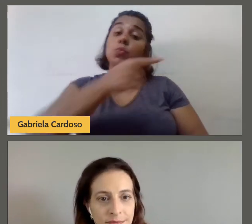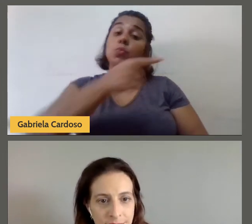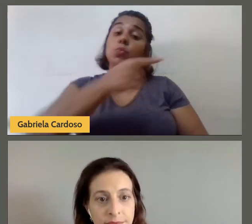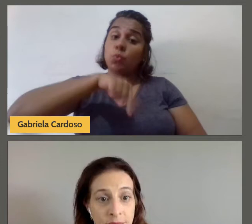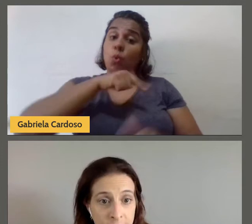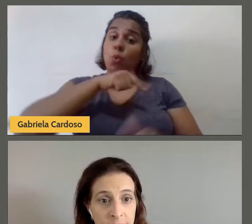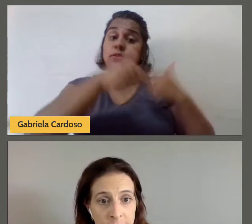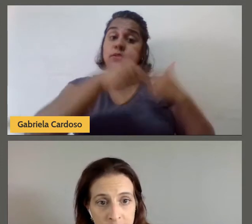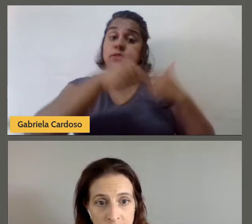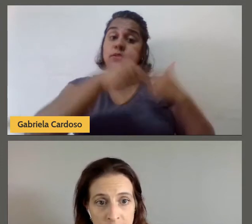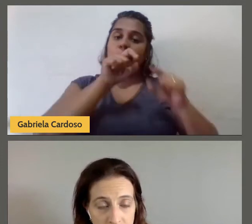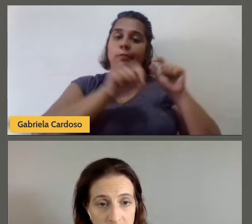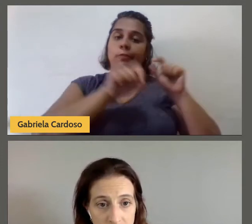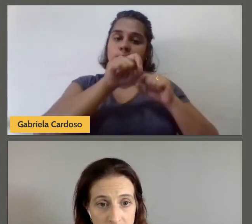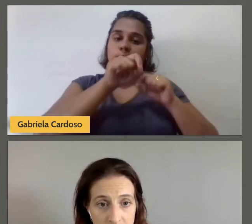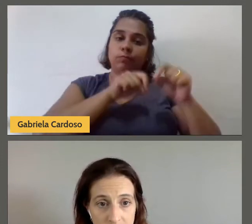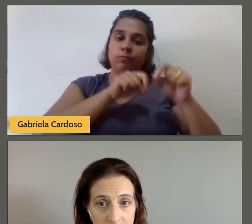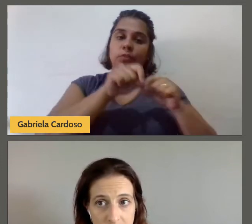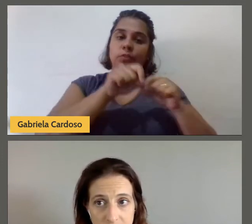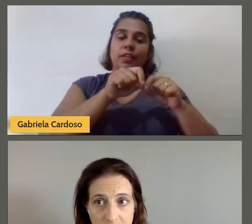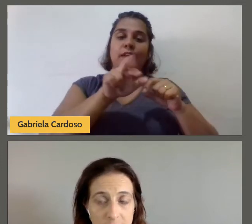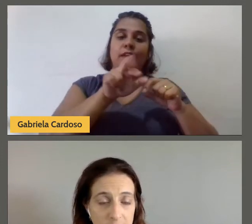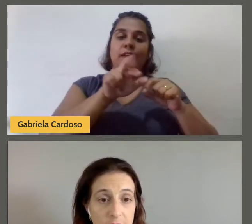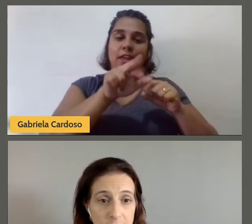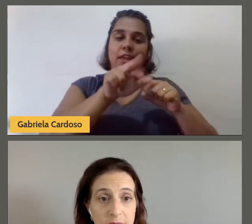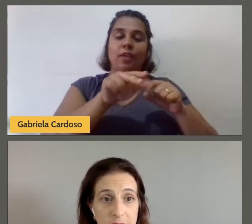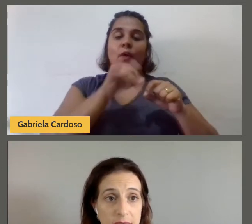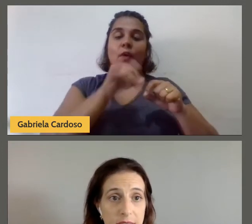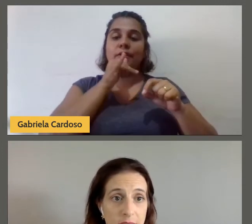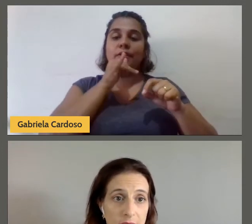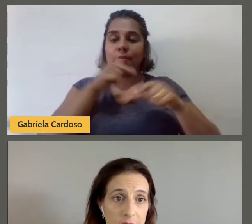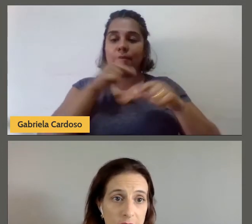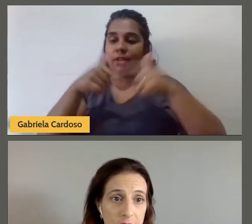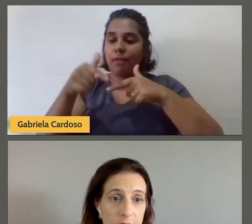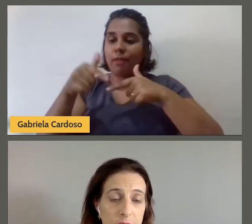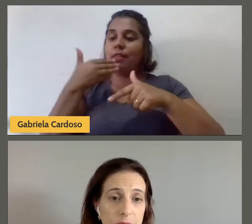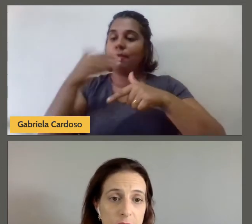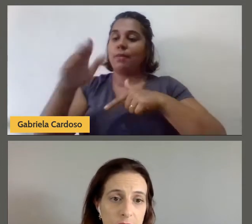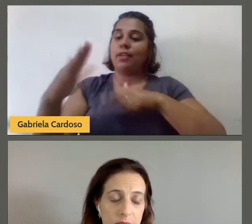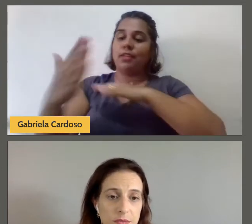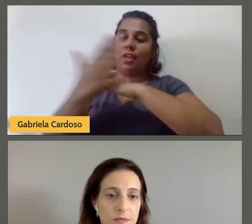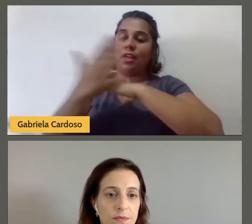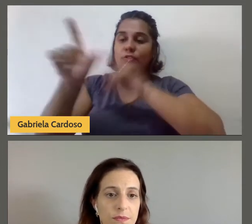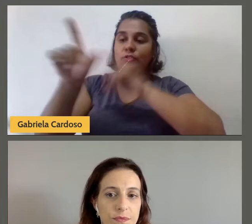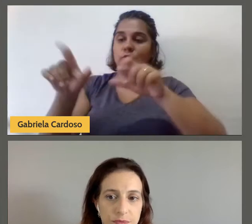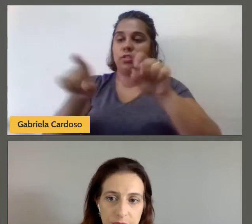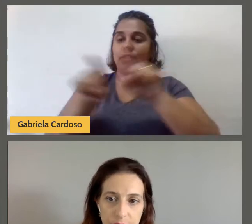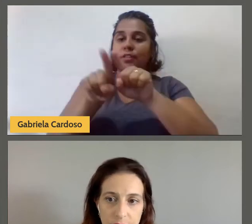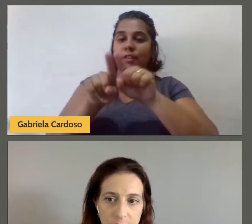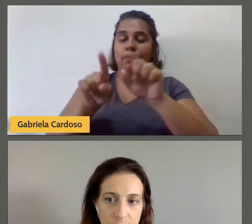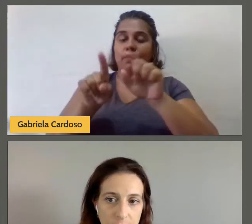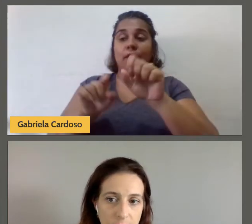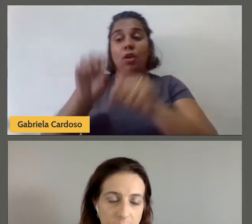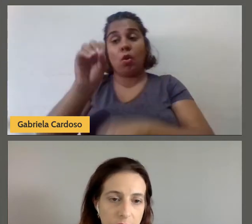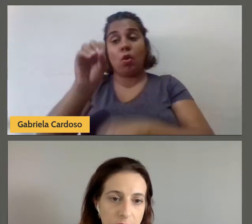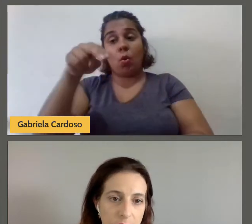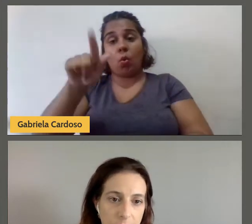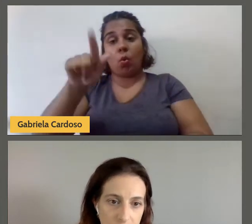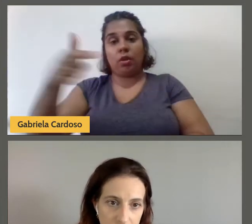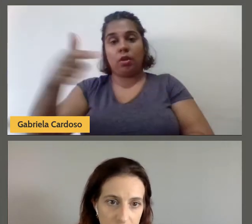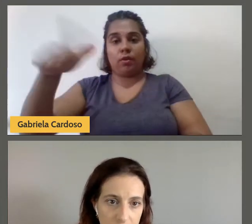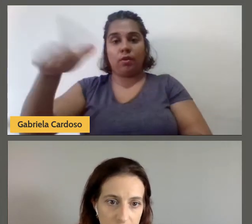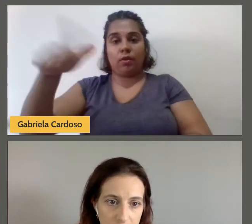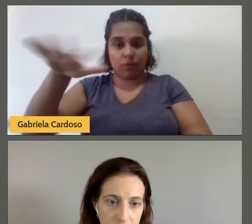nessa questão do ecossistema das outras organizações de base comunitária, né, que atuam também nessa área. Então, enquanto